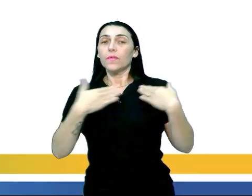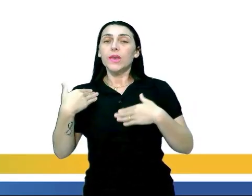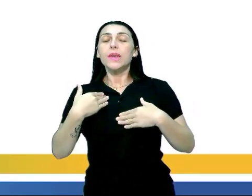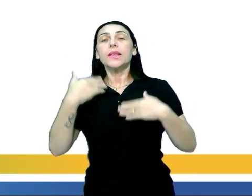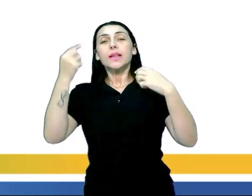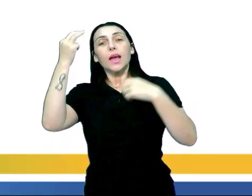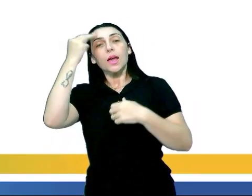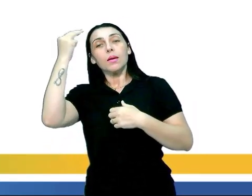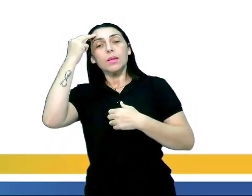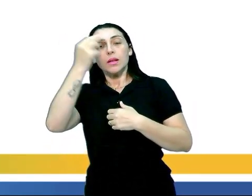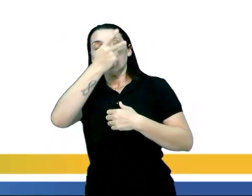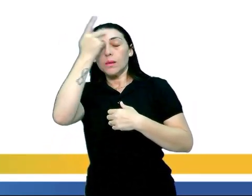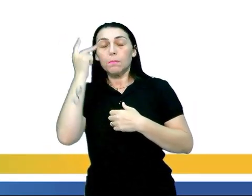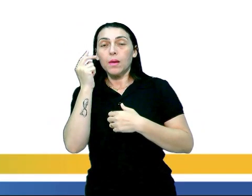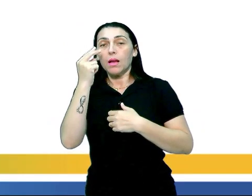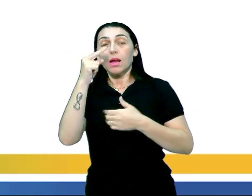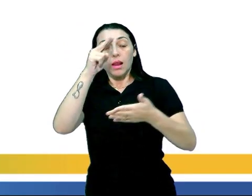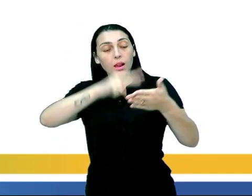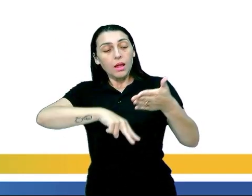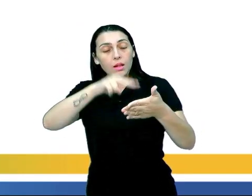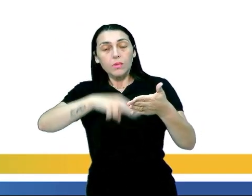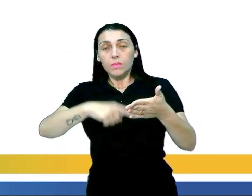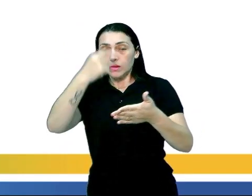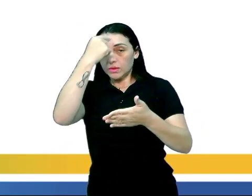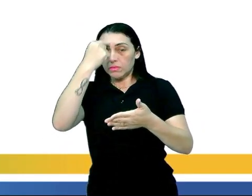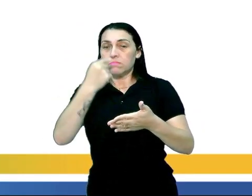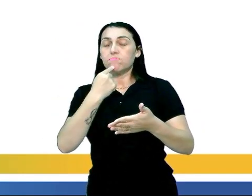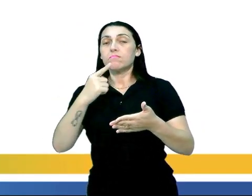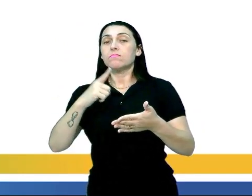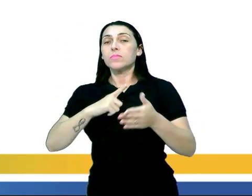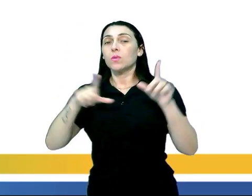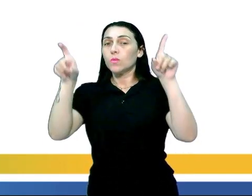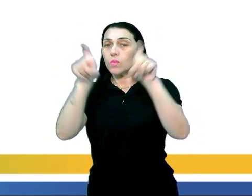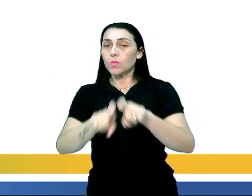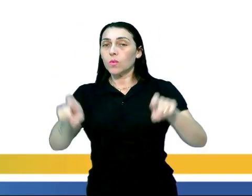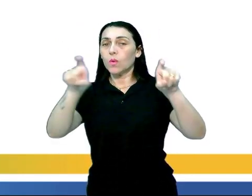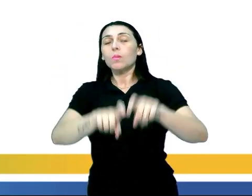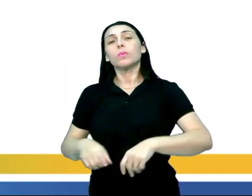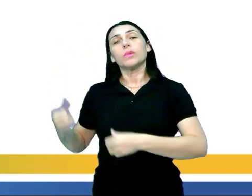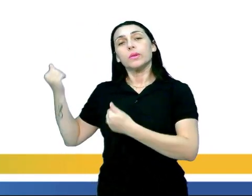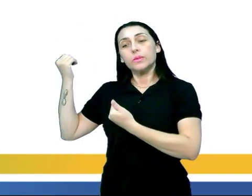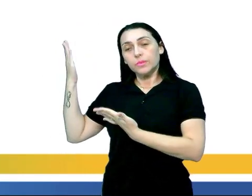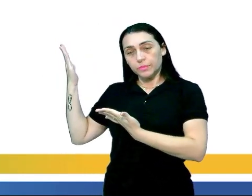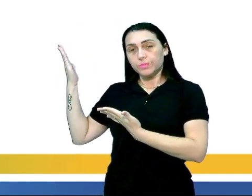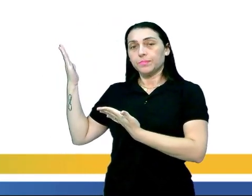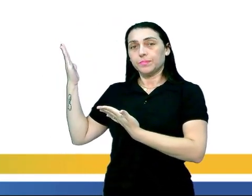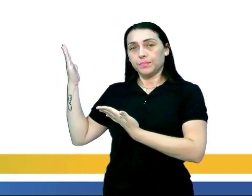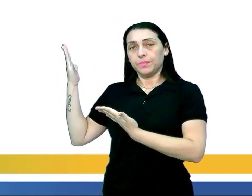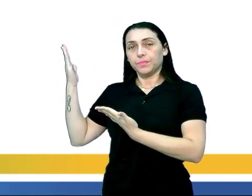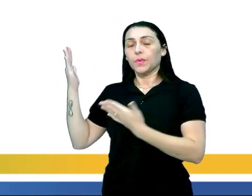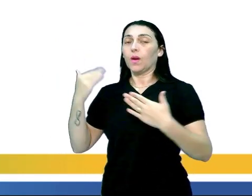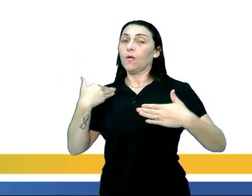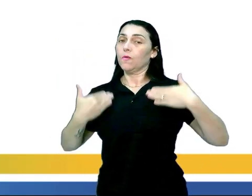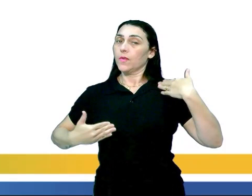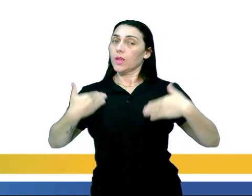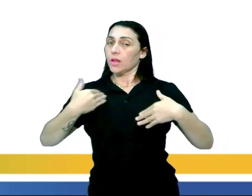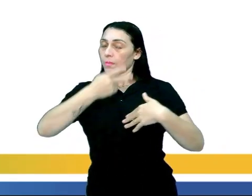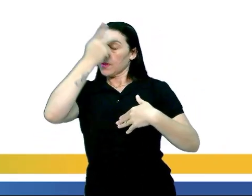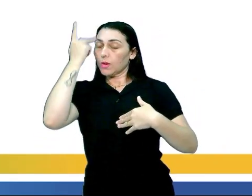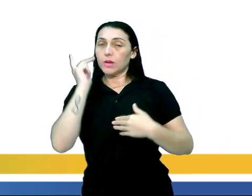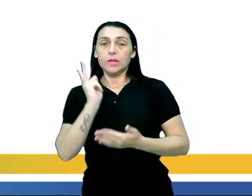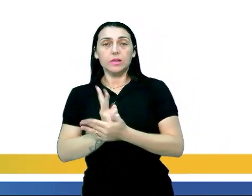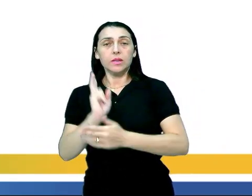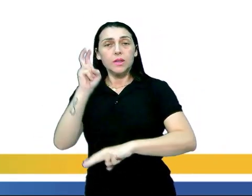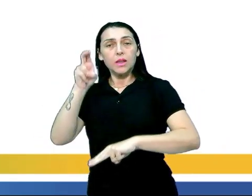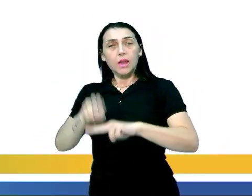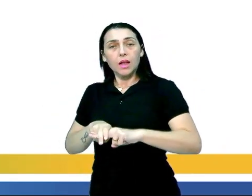aquela primeira leitura de imagem que a gente tem um aspecto do computador, um aspecto da ferramenta, o aspecto físico do indivíduo e